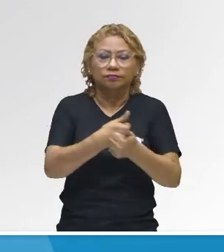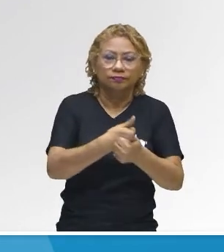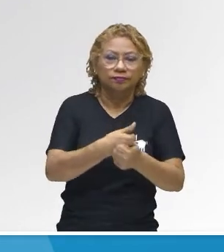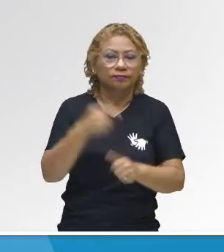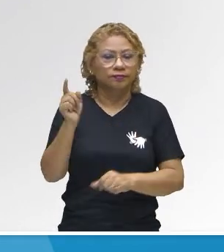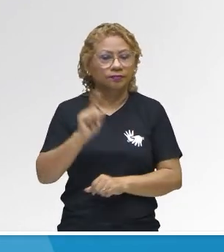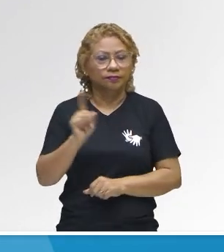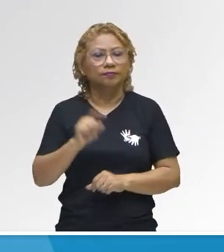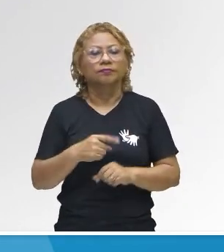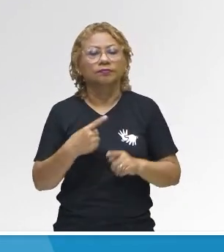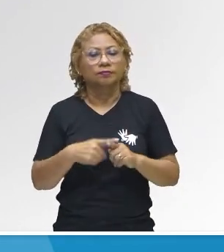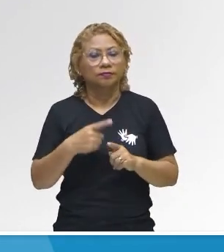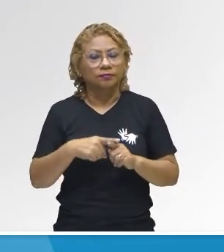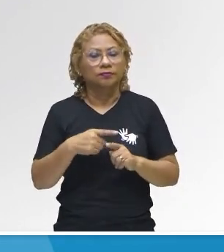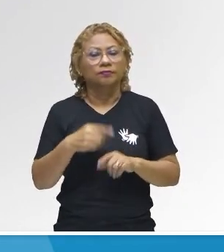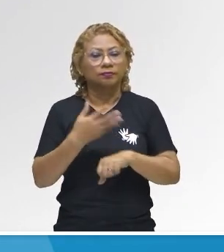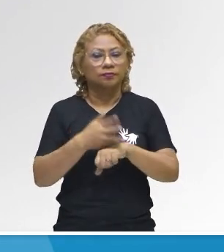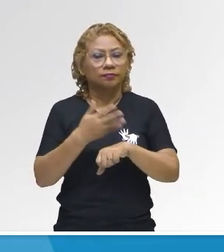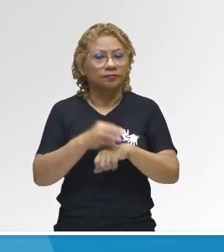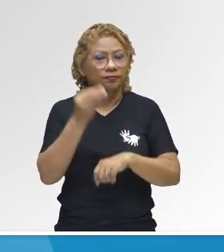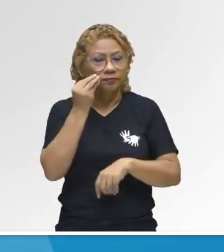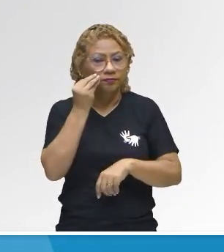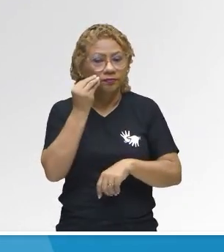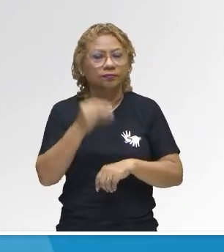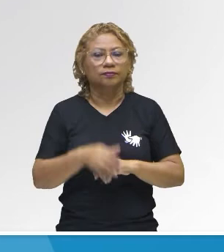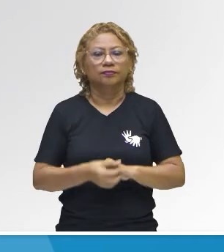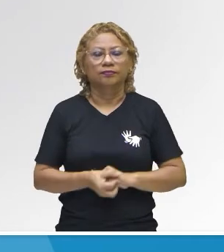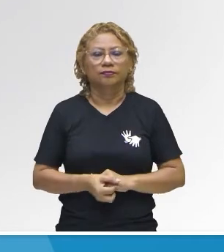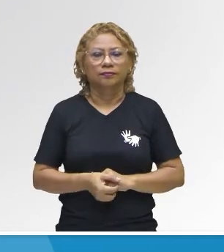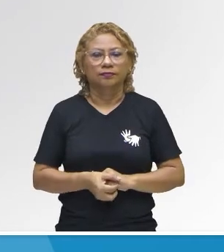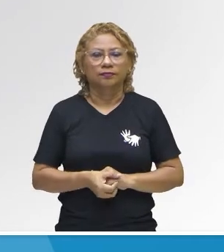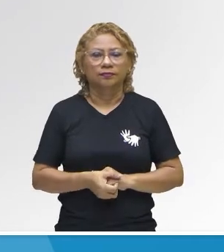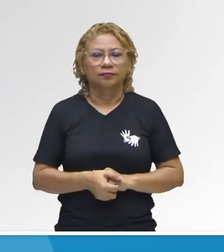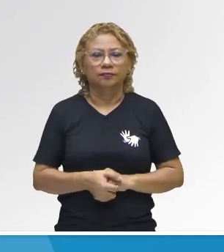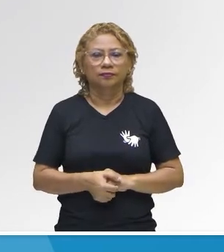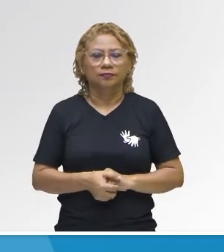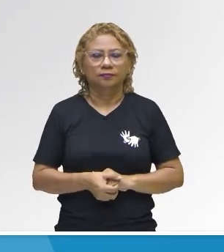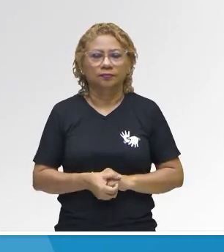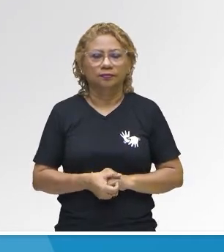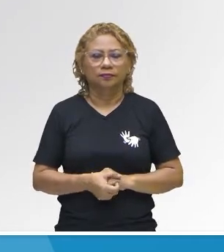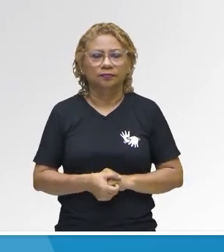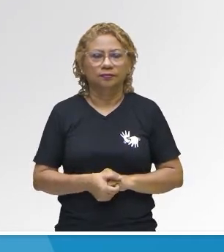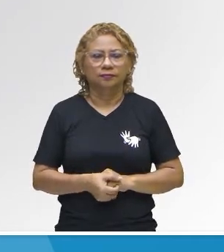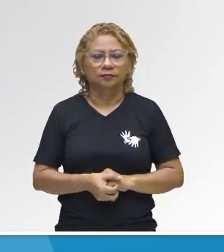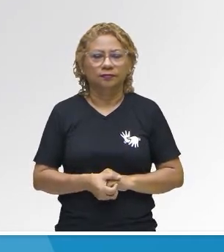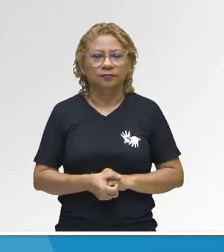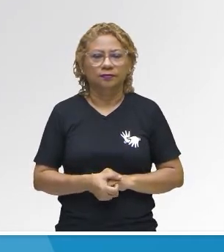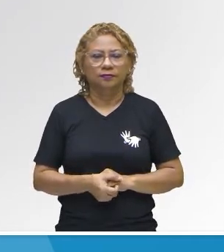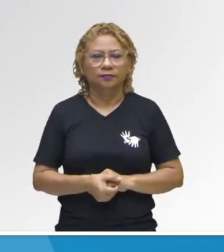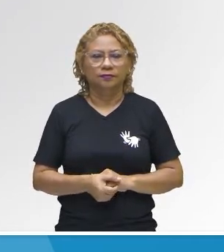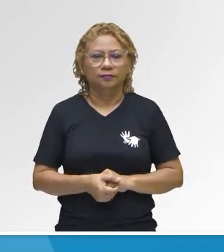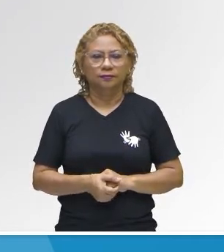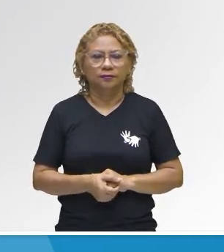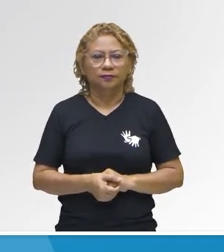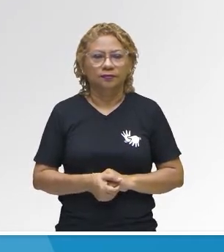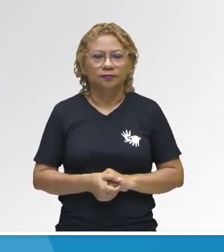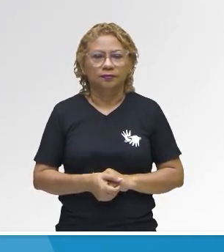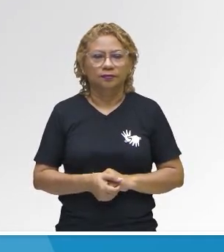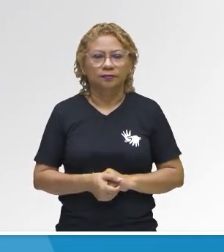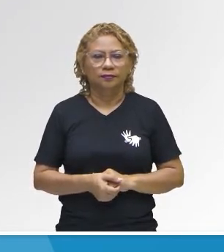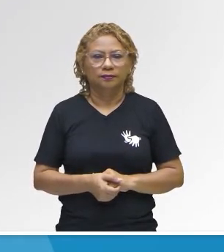Então, isso a gente vai ver daqui a pouco quando a gente fizer o estudo da função tangente.